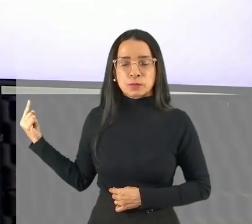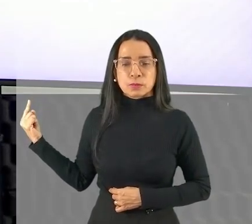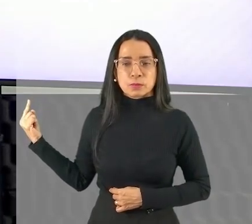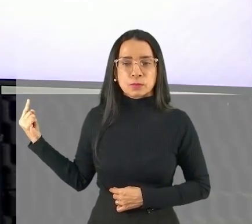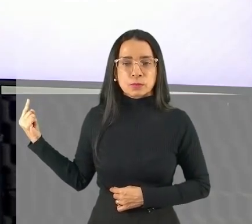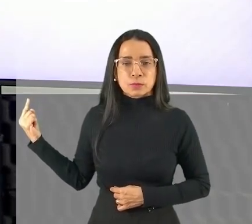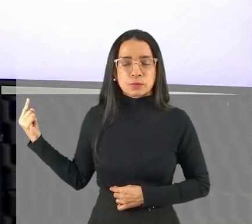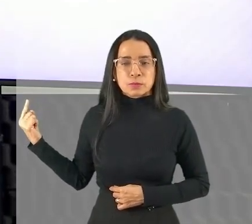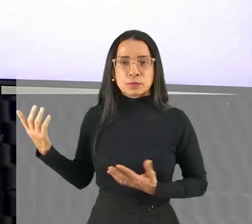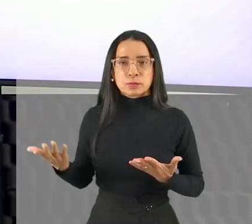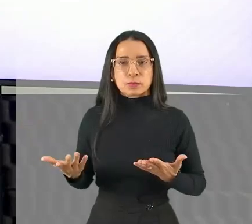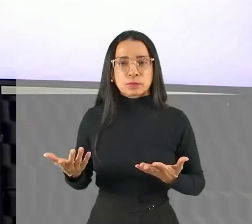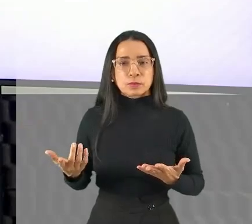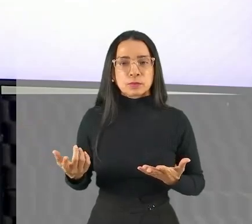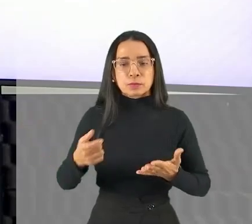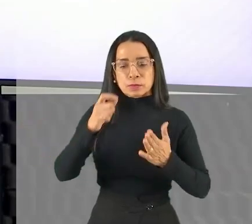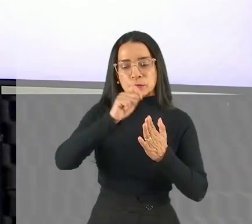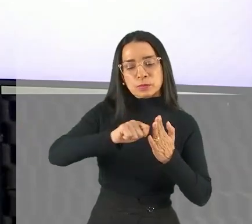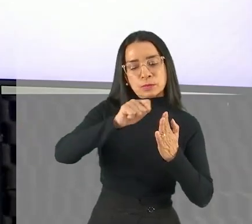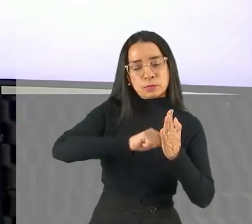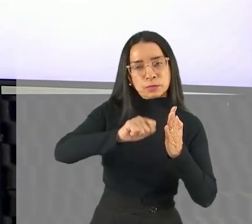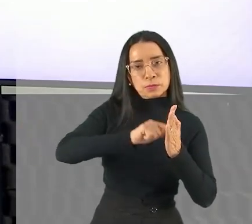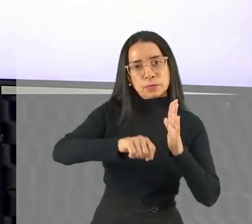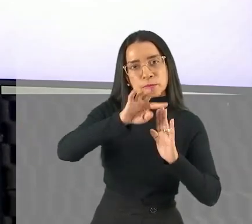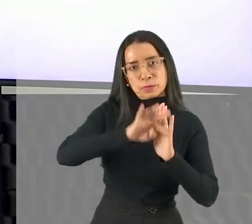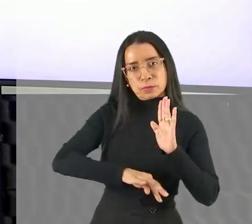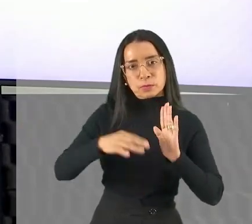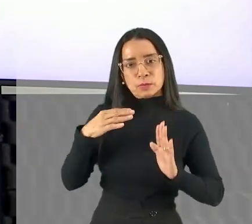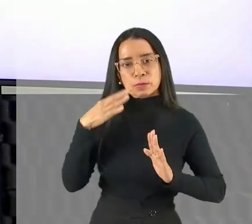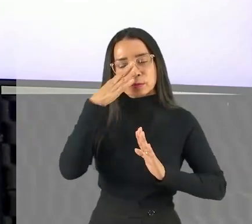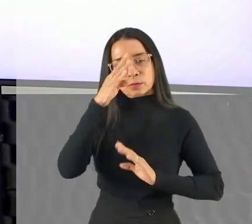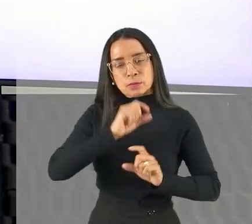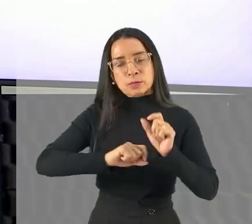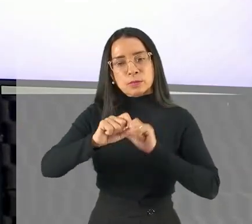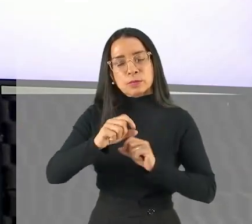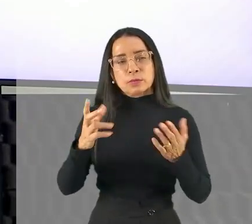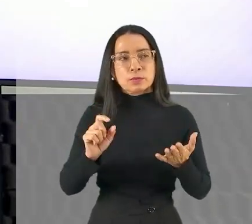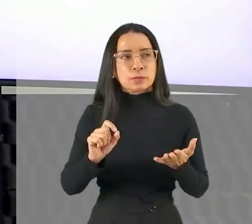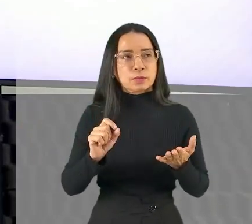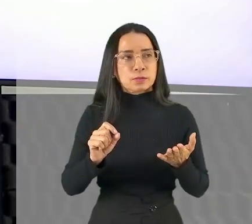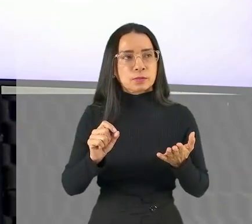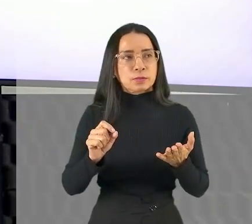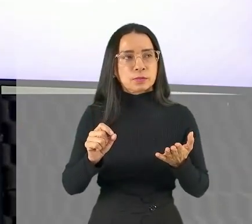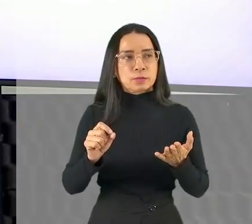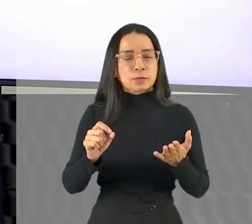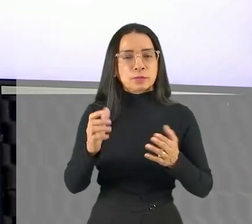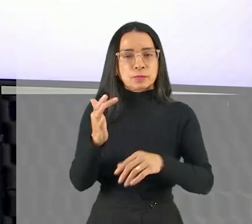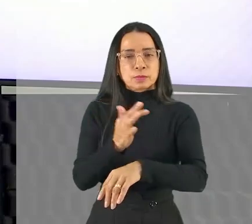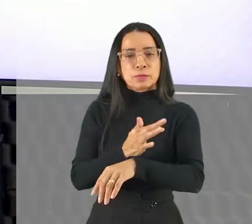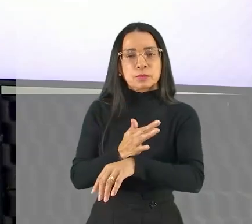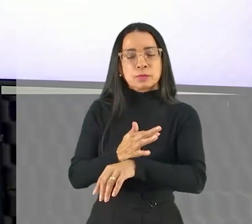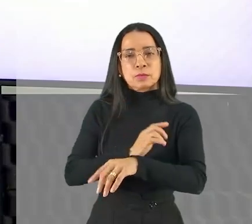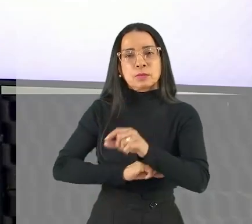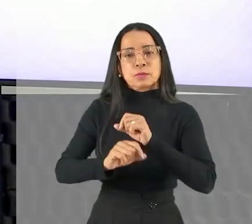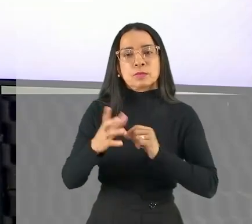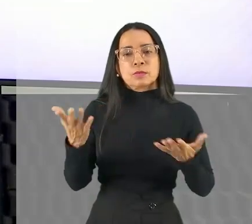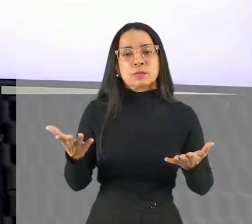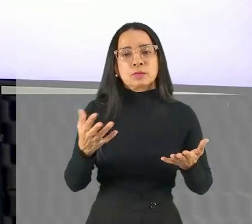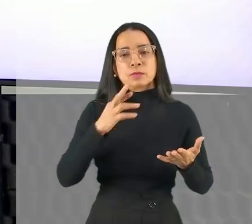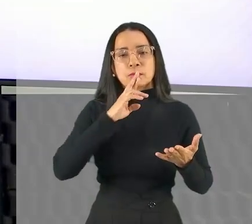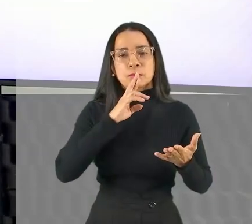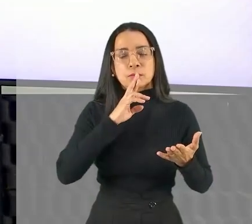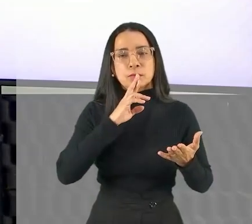de... Muitas vezes, quando a gente está escrevendo um texto, principalmente um texto mais formal, um texto